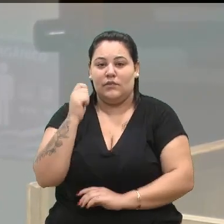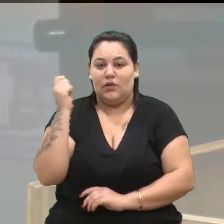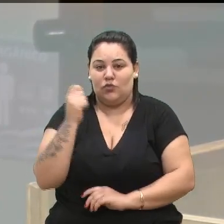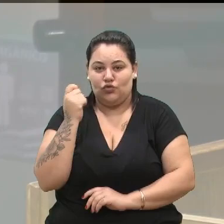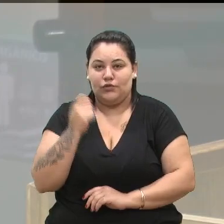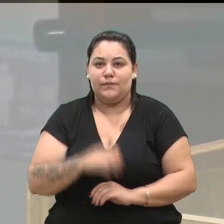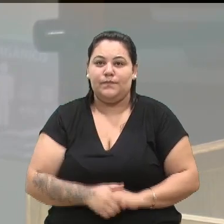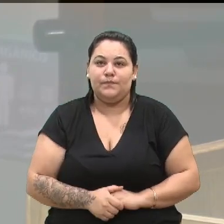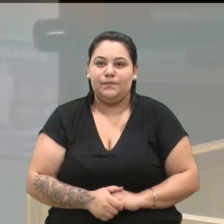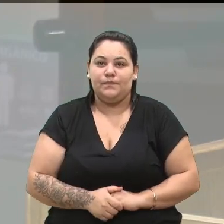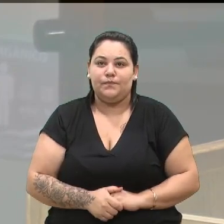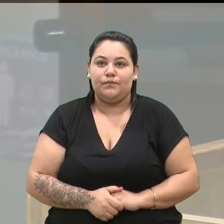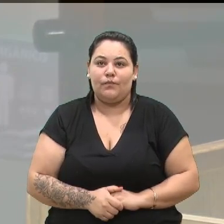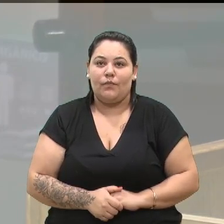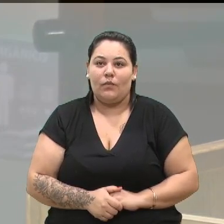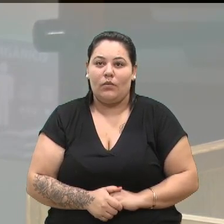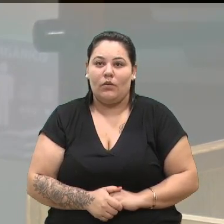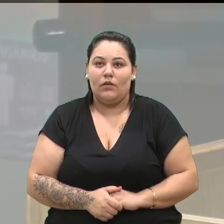o treinamento